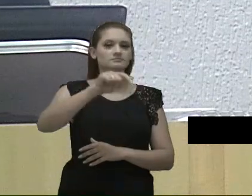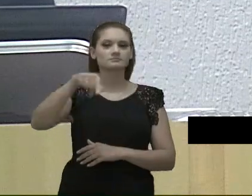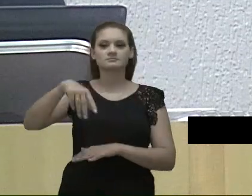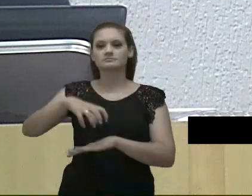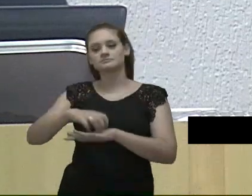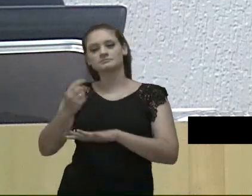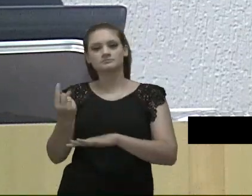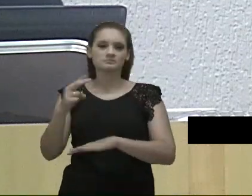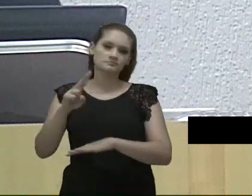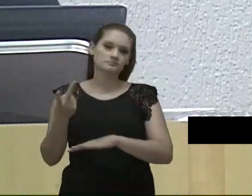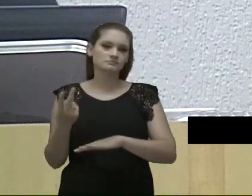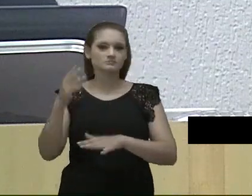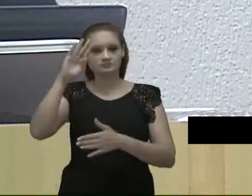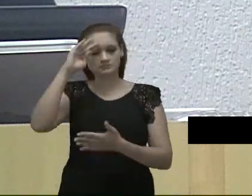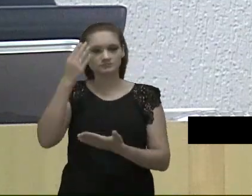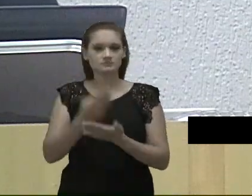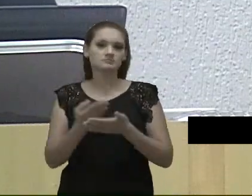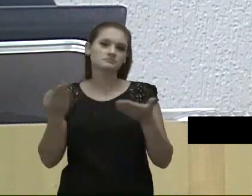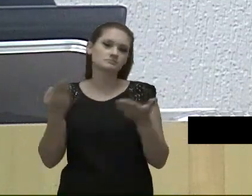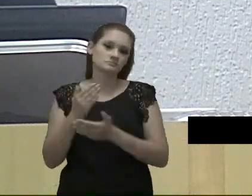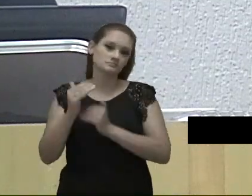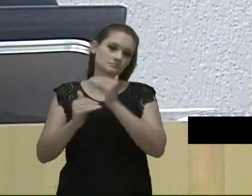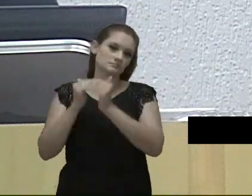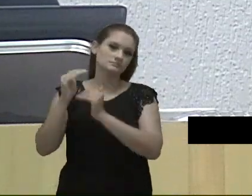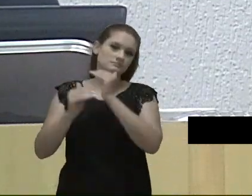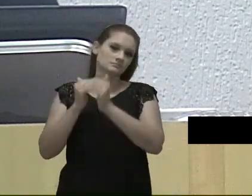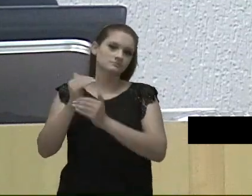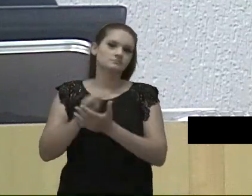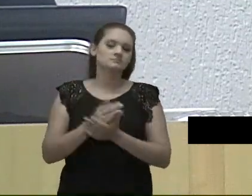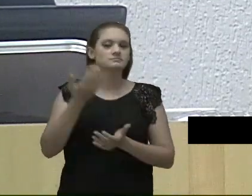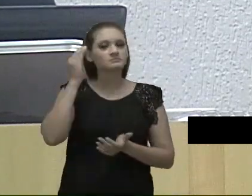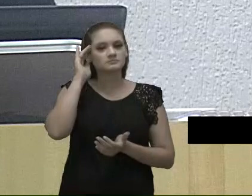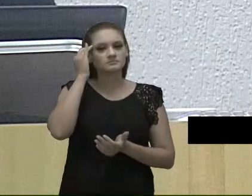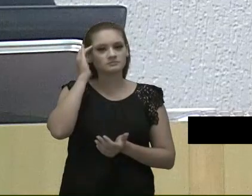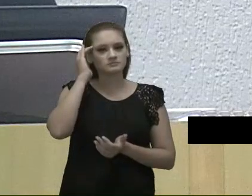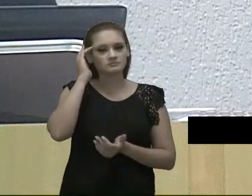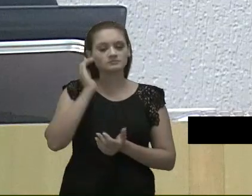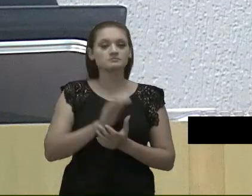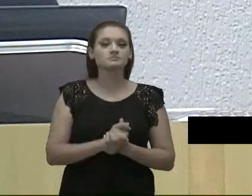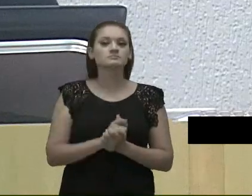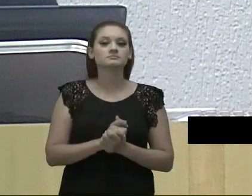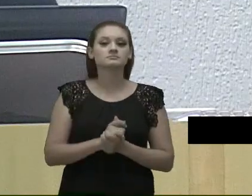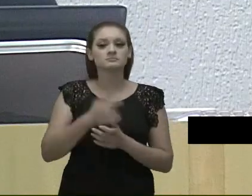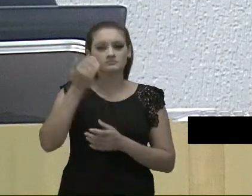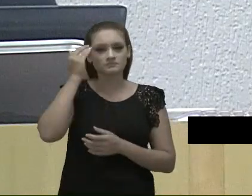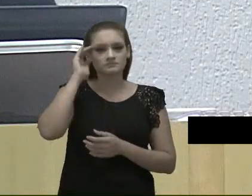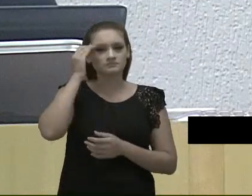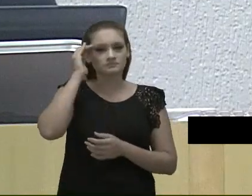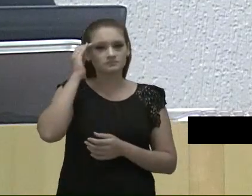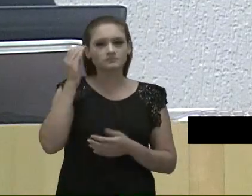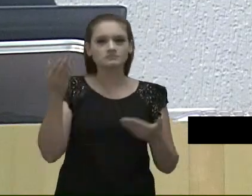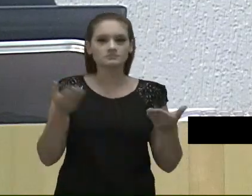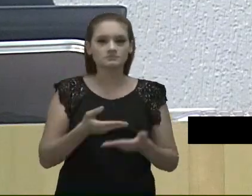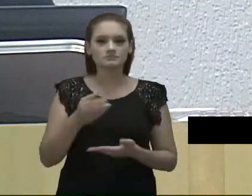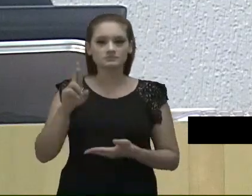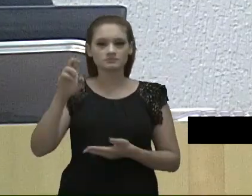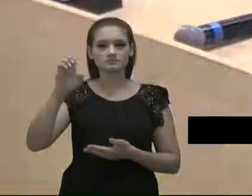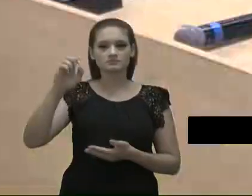um ou dois, eu acredito que agora o processo... E a gente entende a burocracia, a gente entende que eu acho que foi hoje o